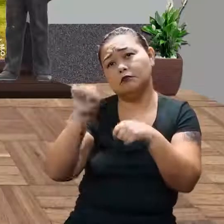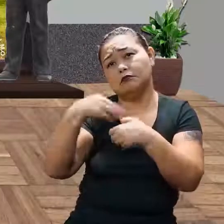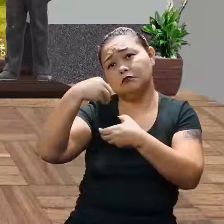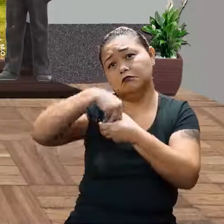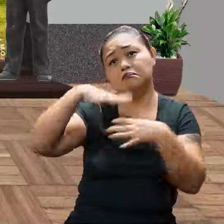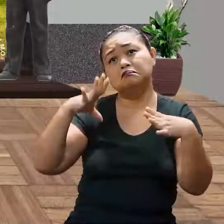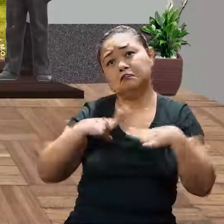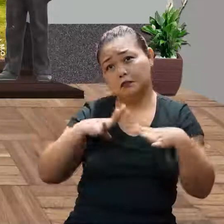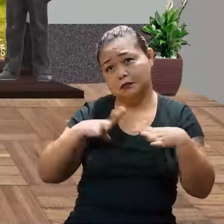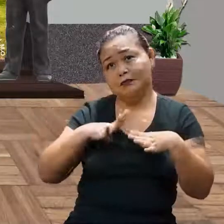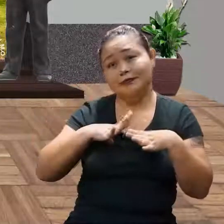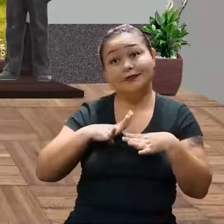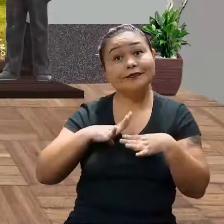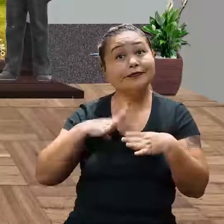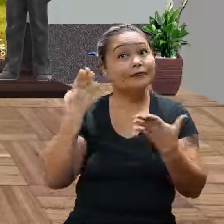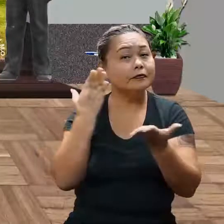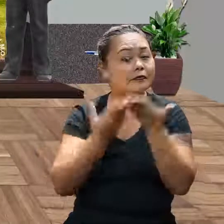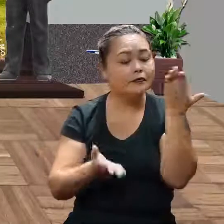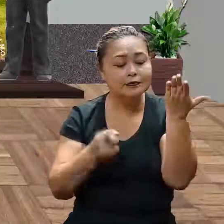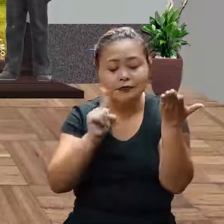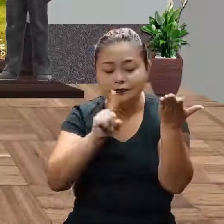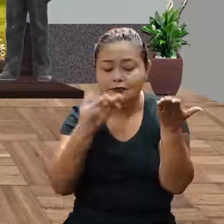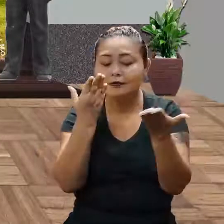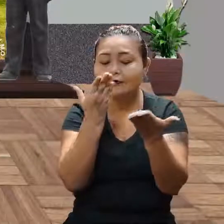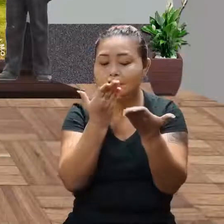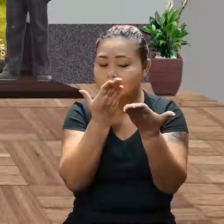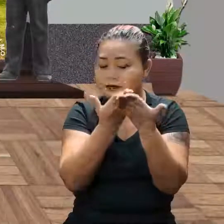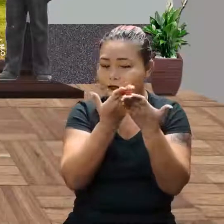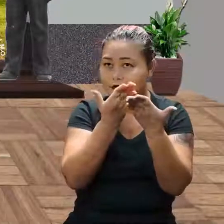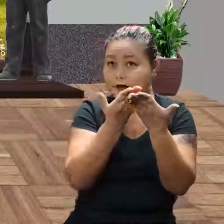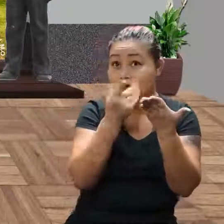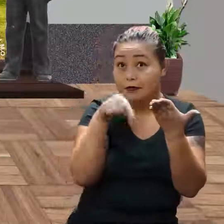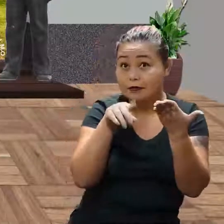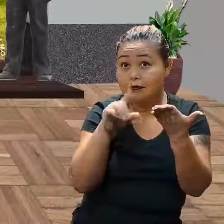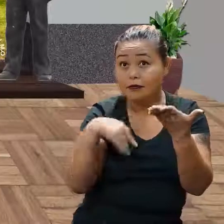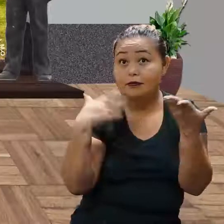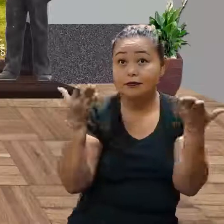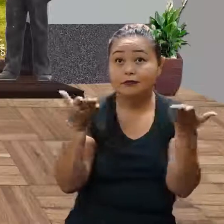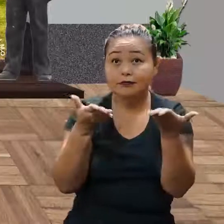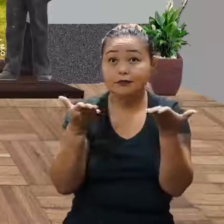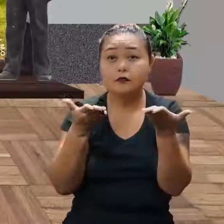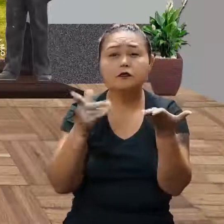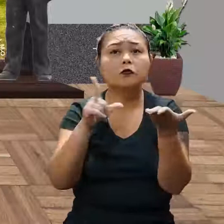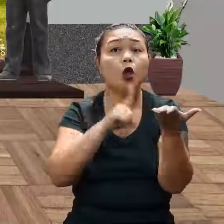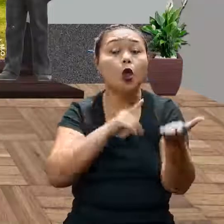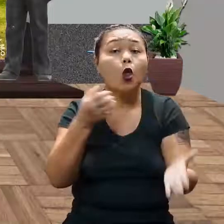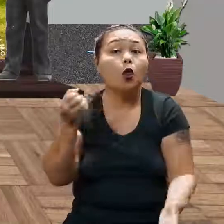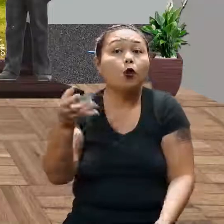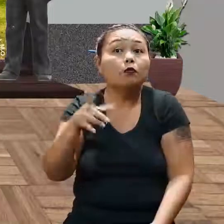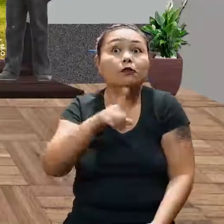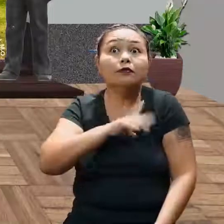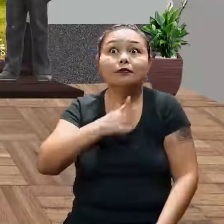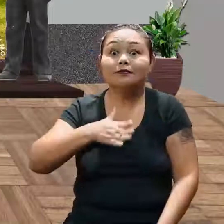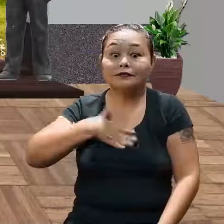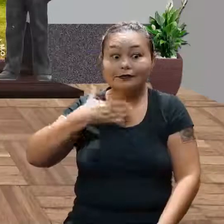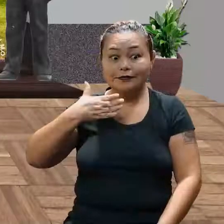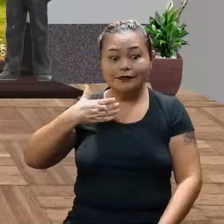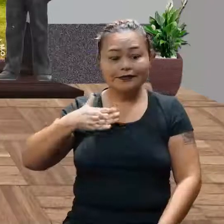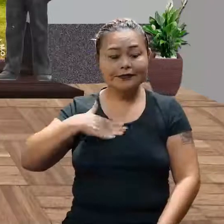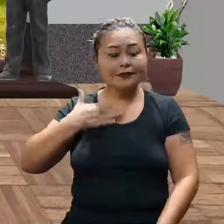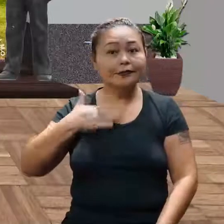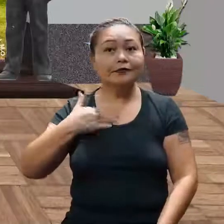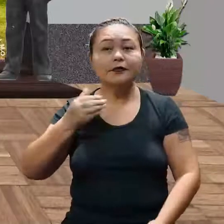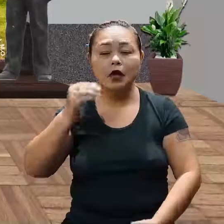Pois é. Então não perca a aula de hoje, que ela tem muita novidade, ela tem muita surpresa e ela tem